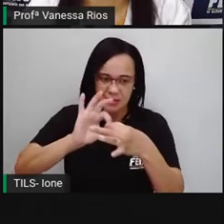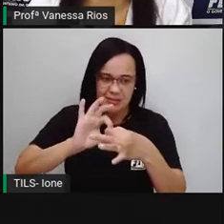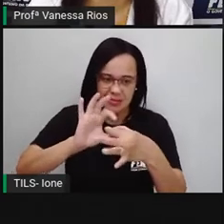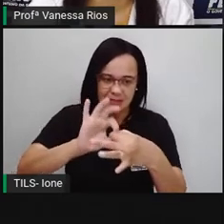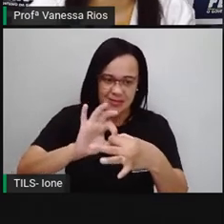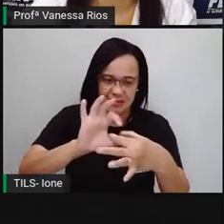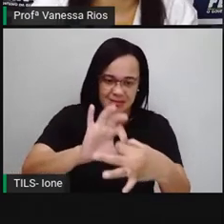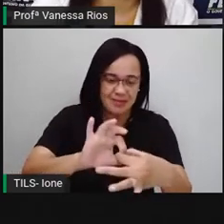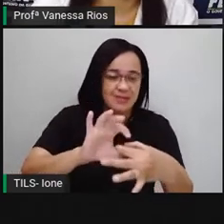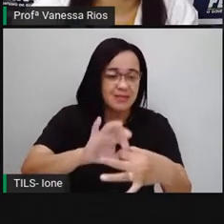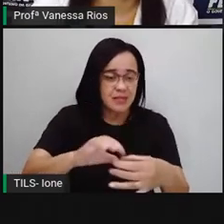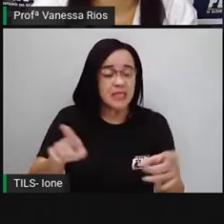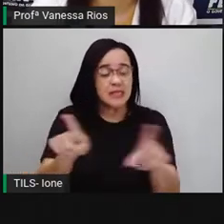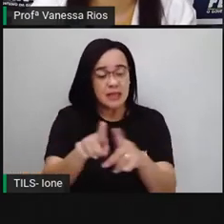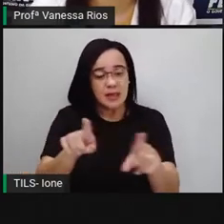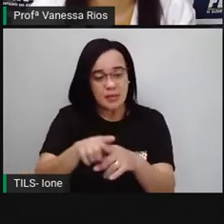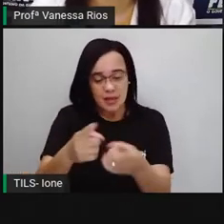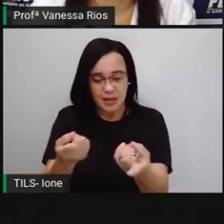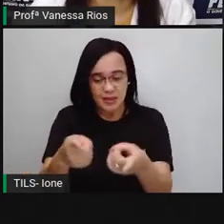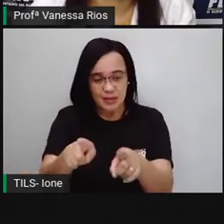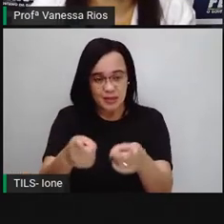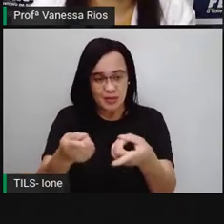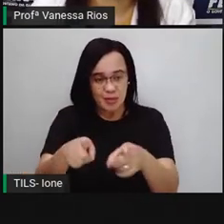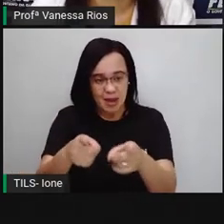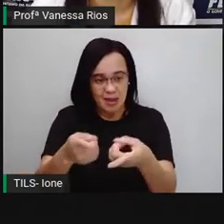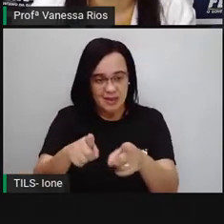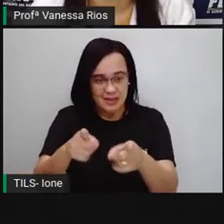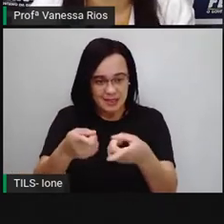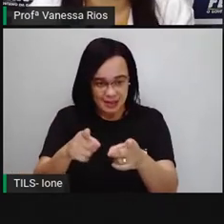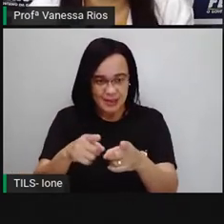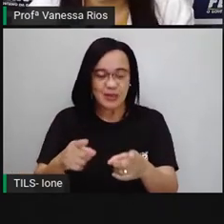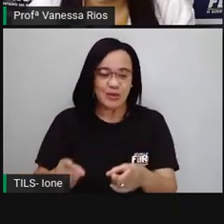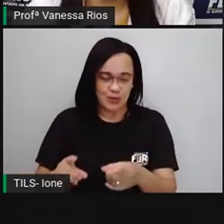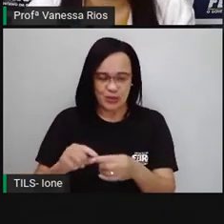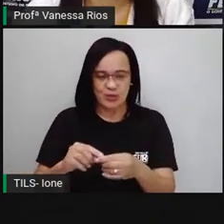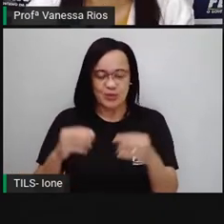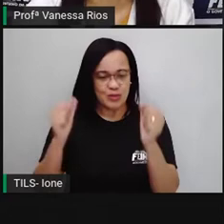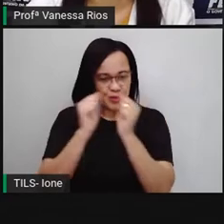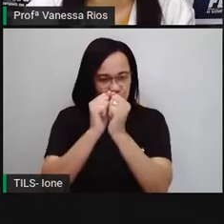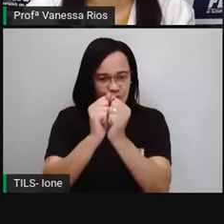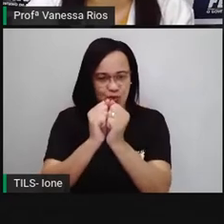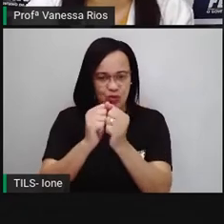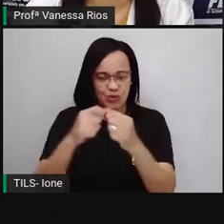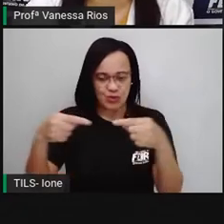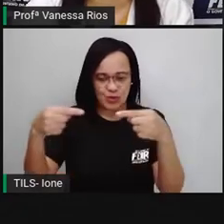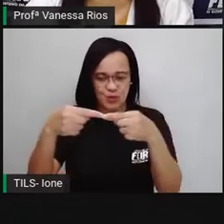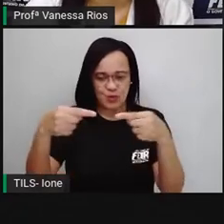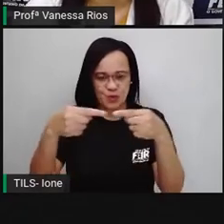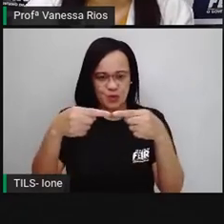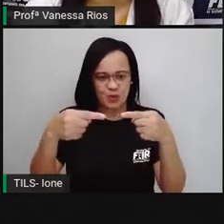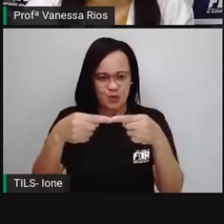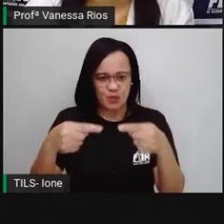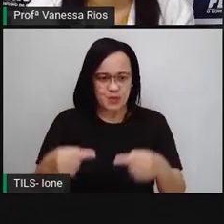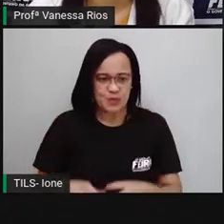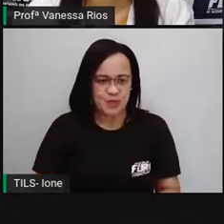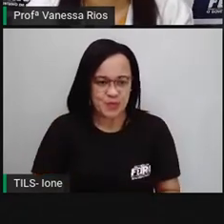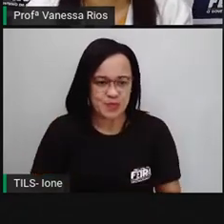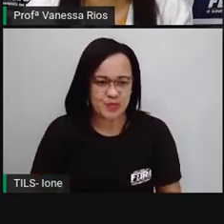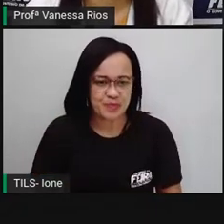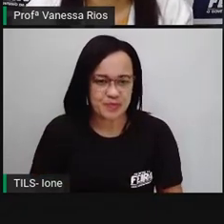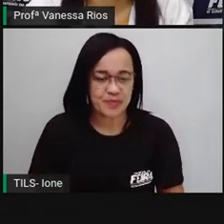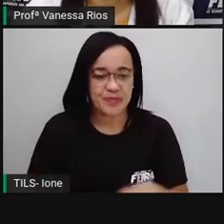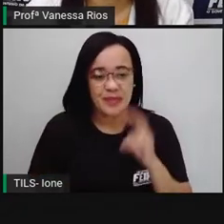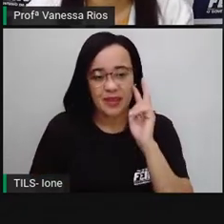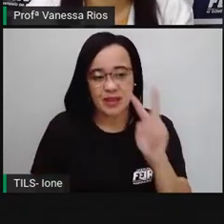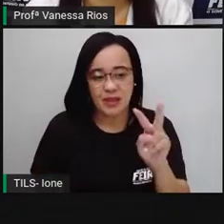as quantidades aí de faces, de vértices e também de arestas. E agora a gente vai